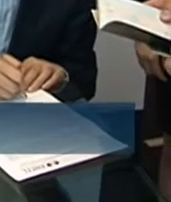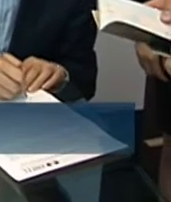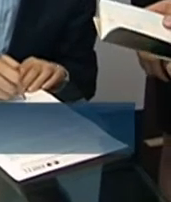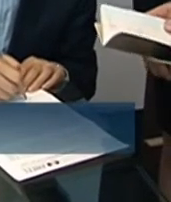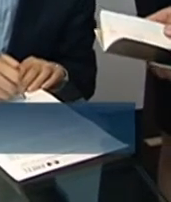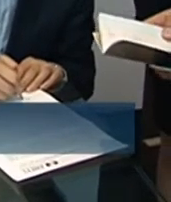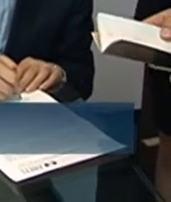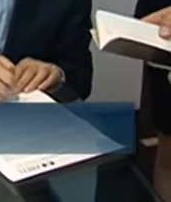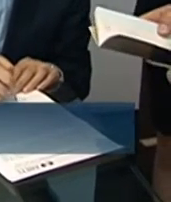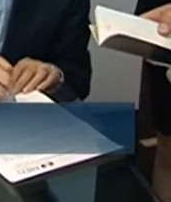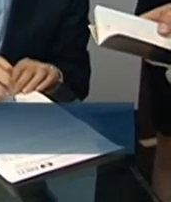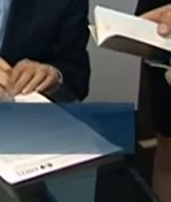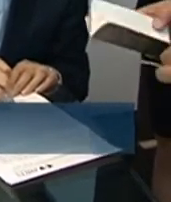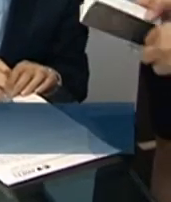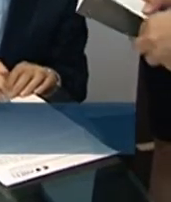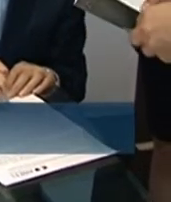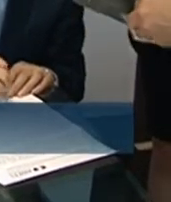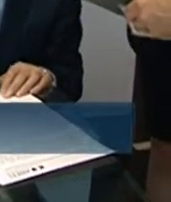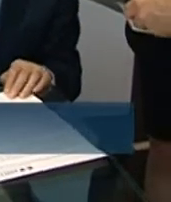da